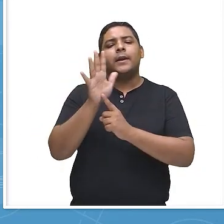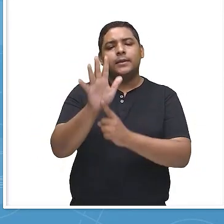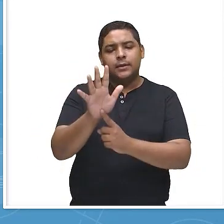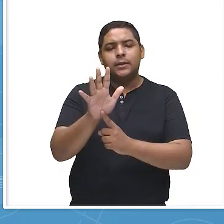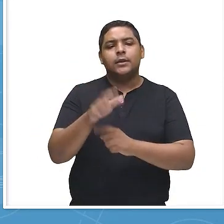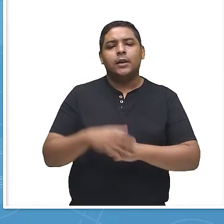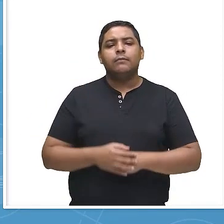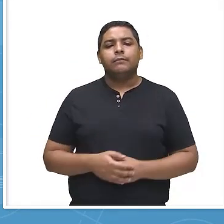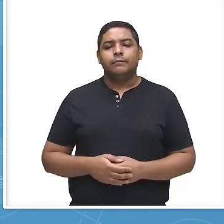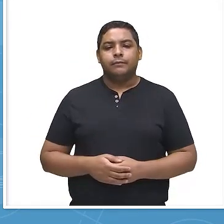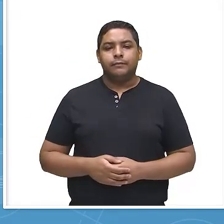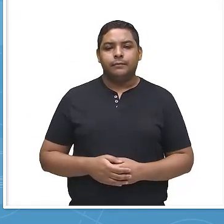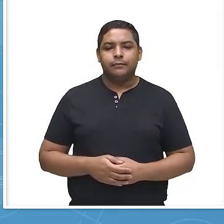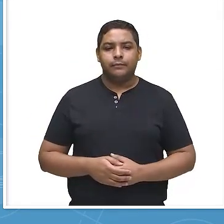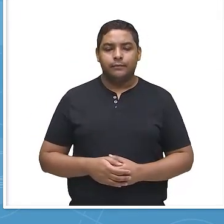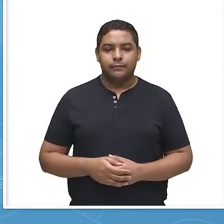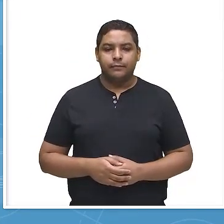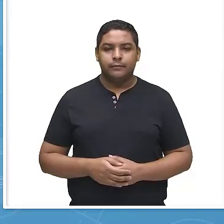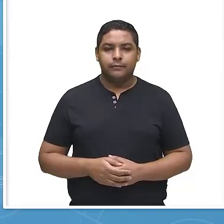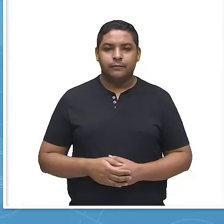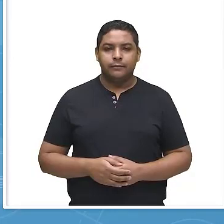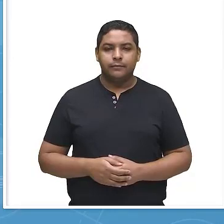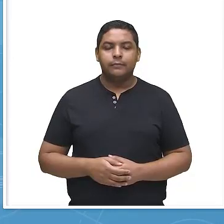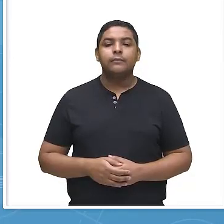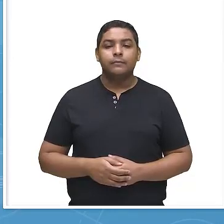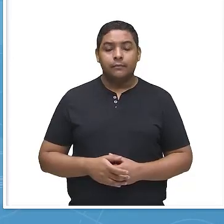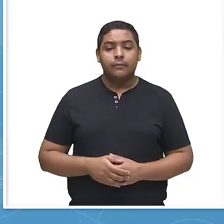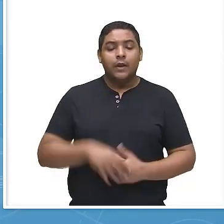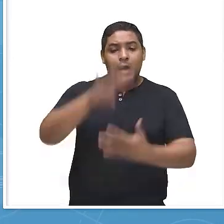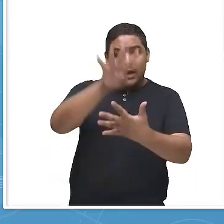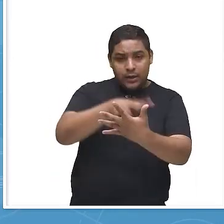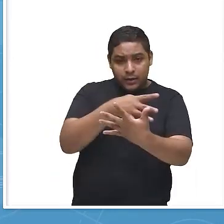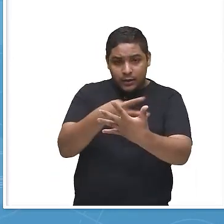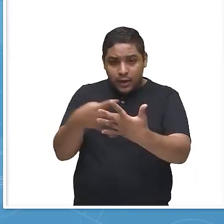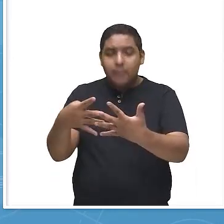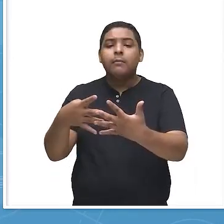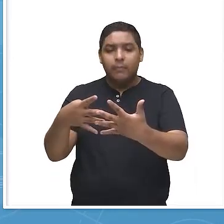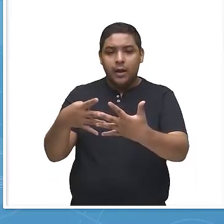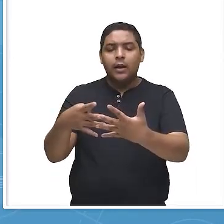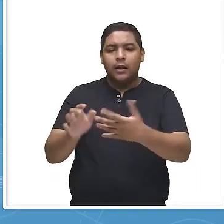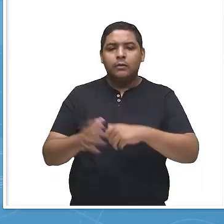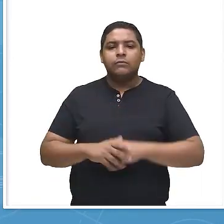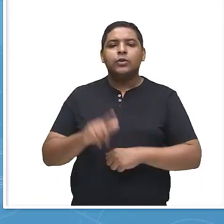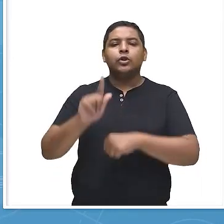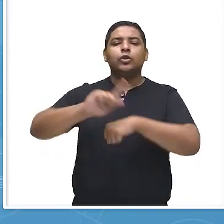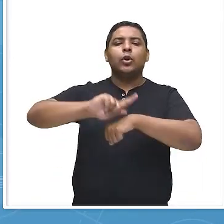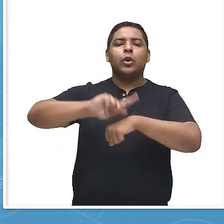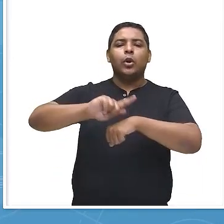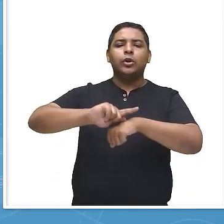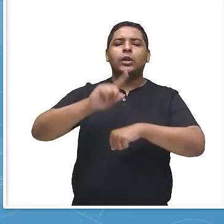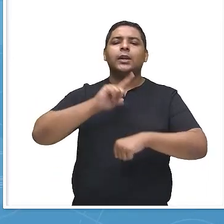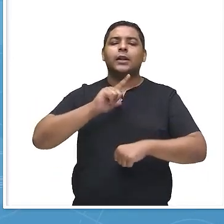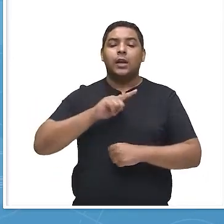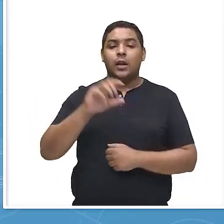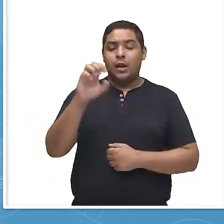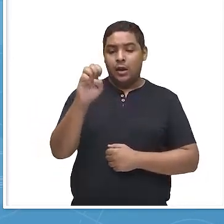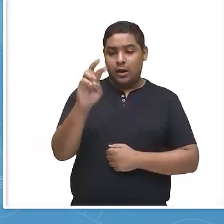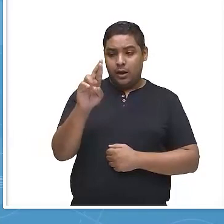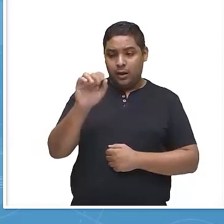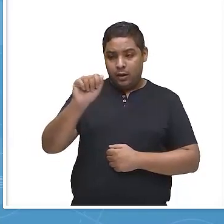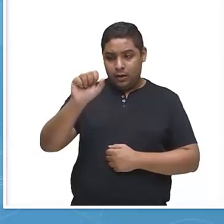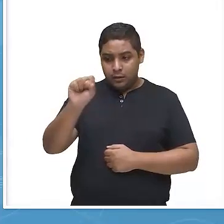tempo. Acompanhe. A tabela geológica é dividida por eras e períodos. No